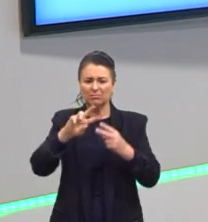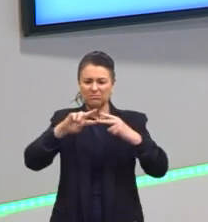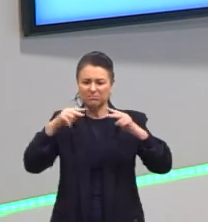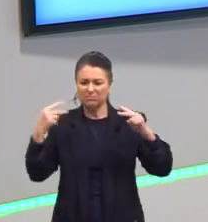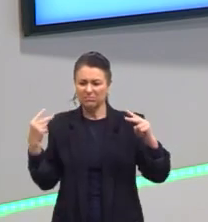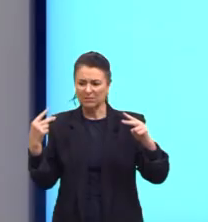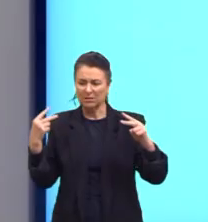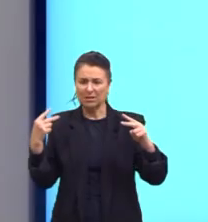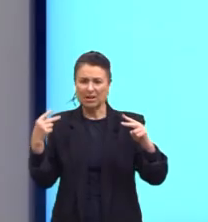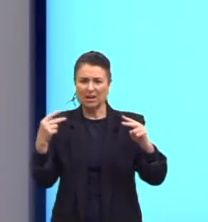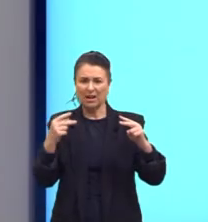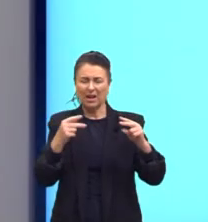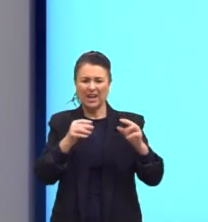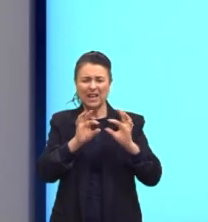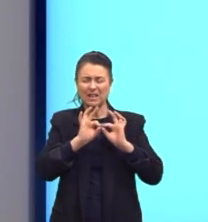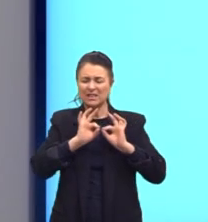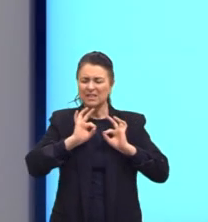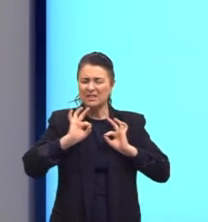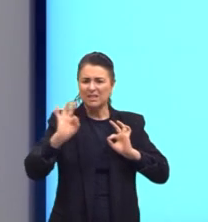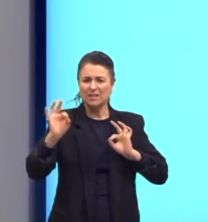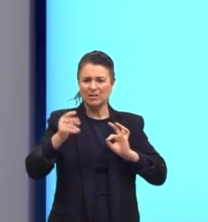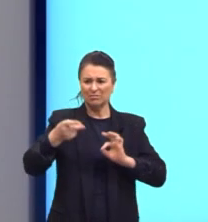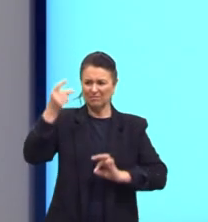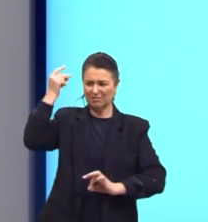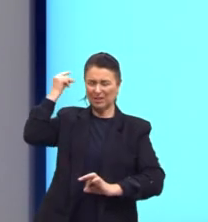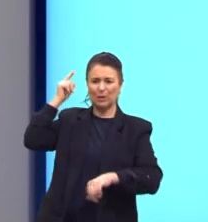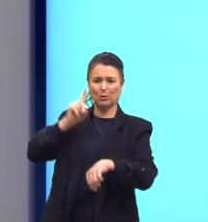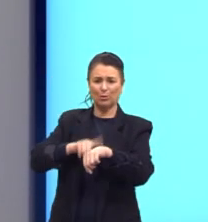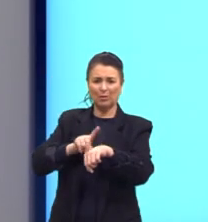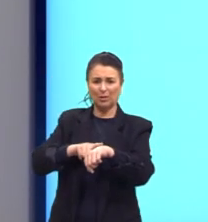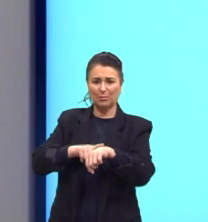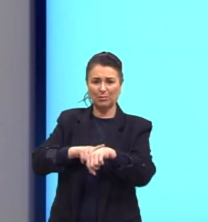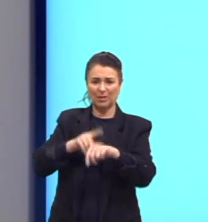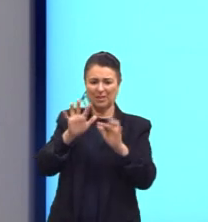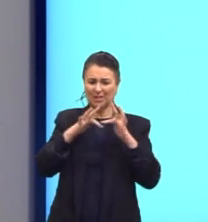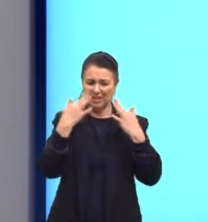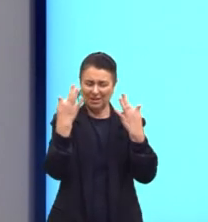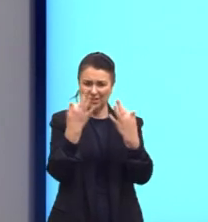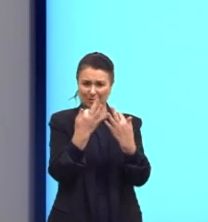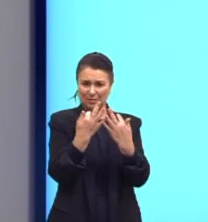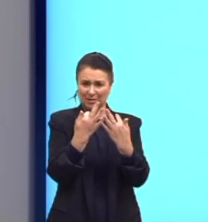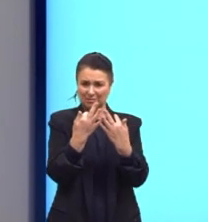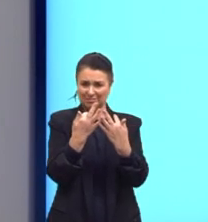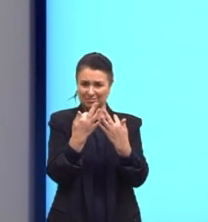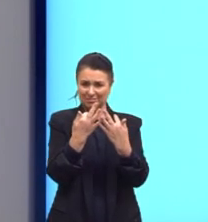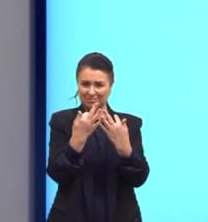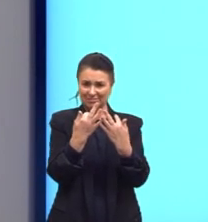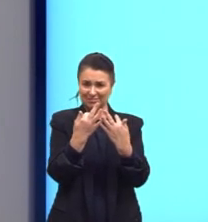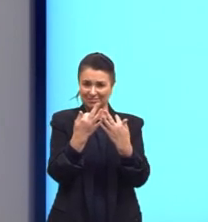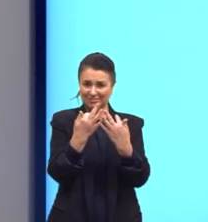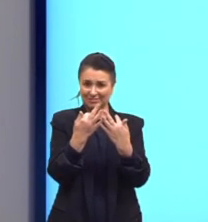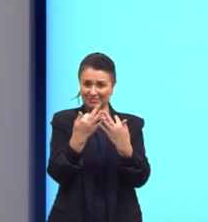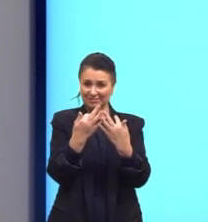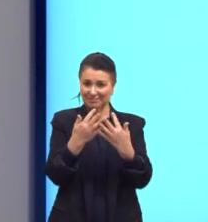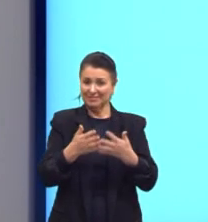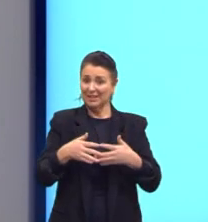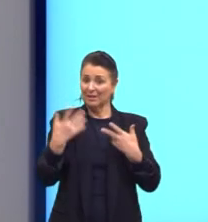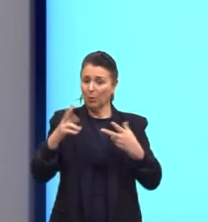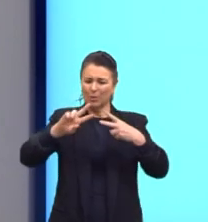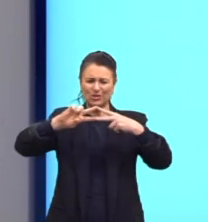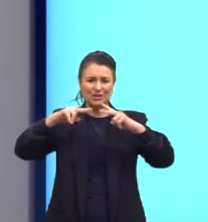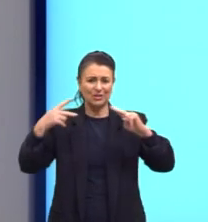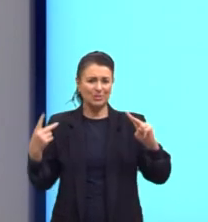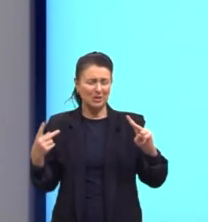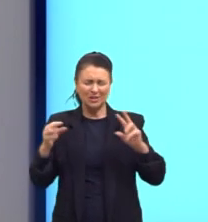recente é muito distante o acessar o Dele deles então eles são distantes filogeneticamente